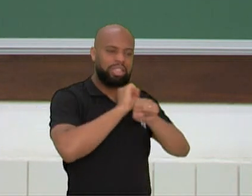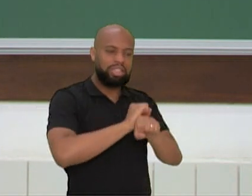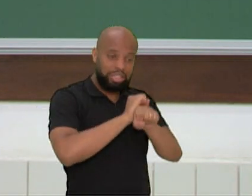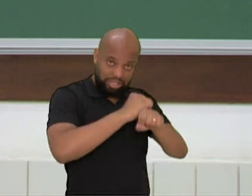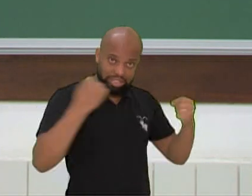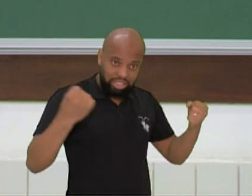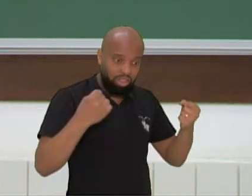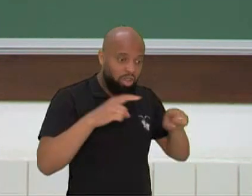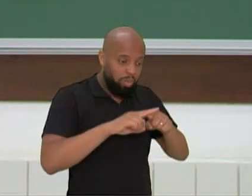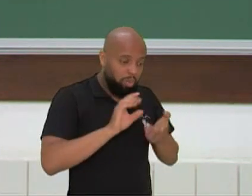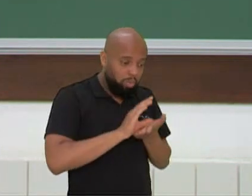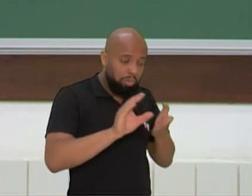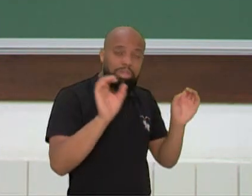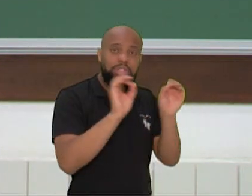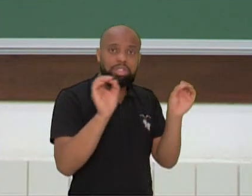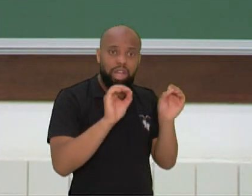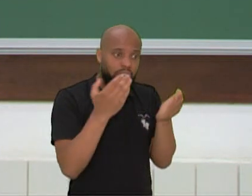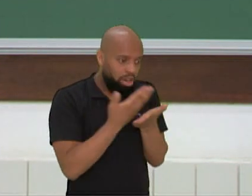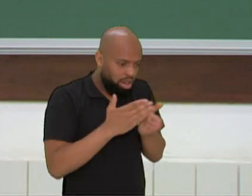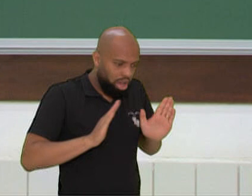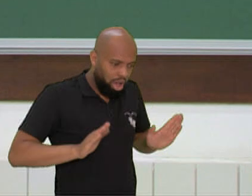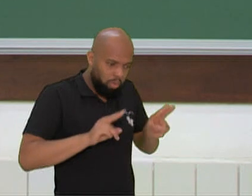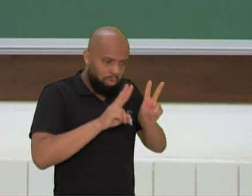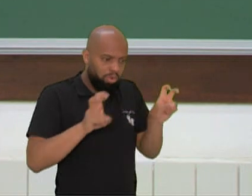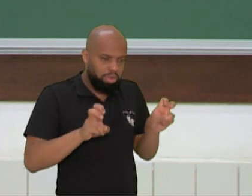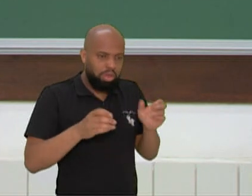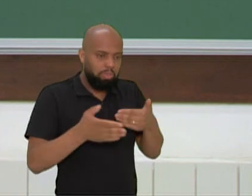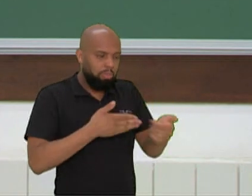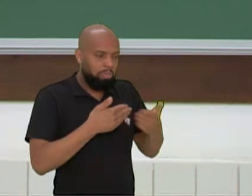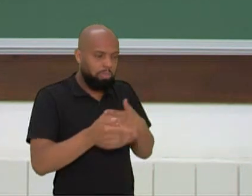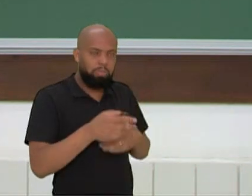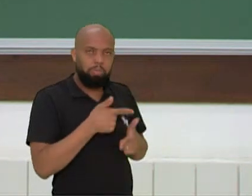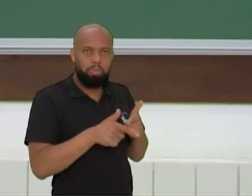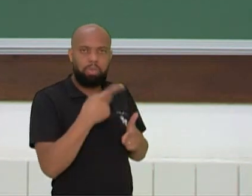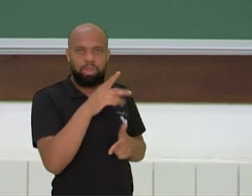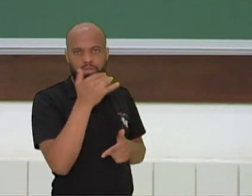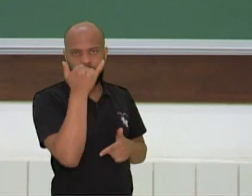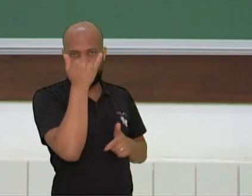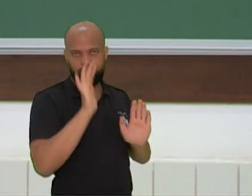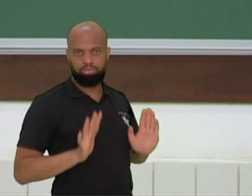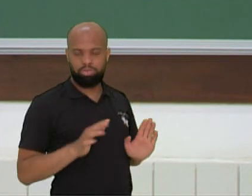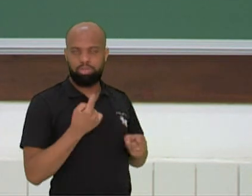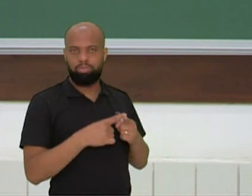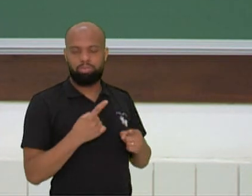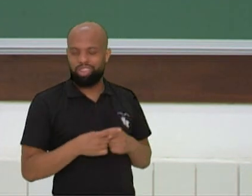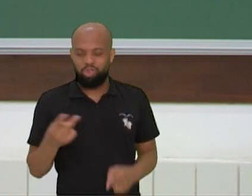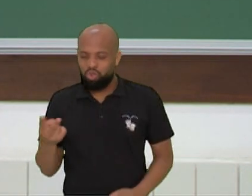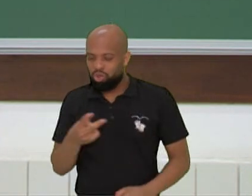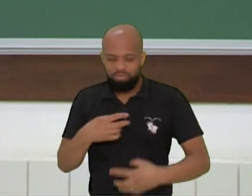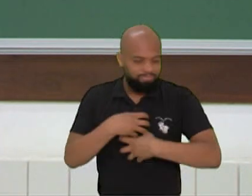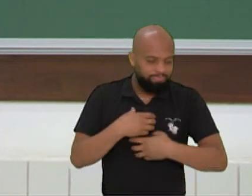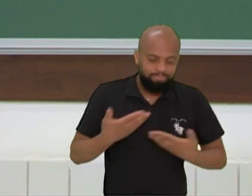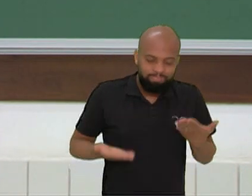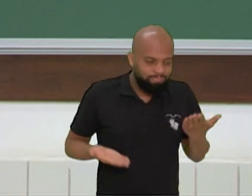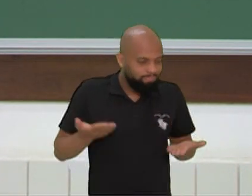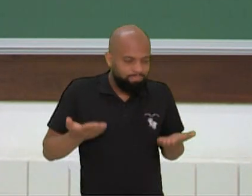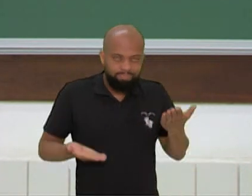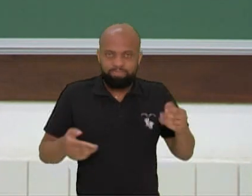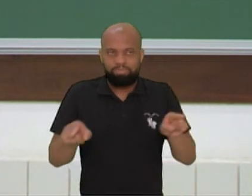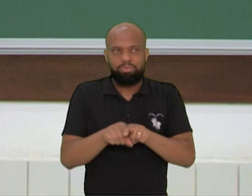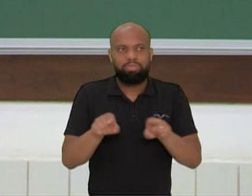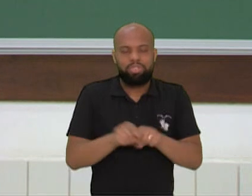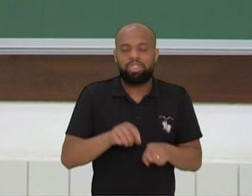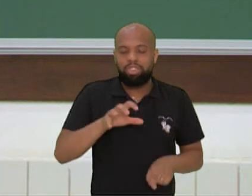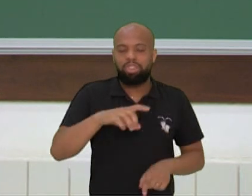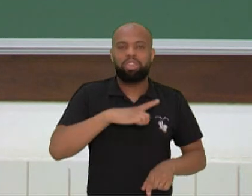nenhuma indenização. Era uma lei que encerrava esse assunto, isso é bom, mas que conseguiu desagradar os dois lados da balança aqui também. Isso